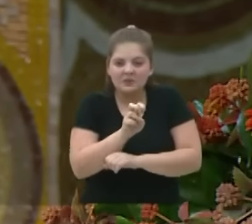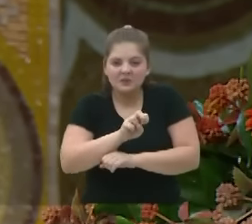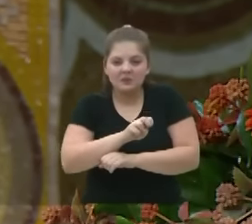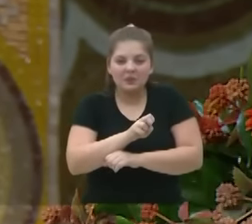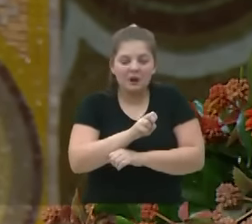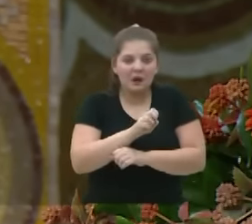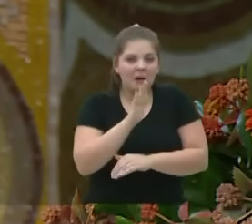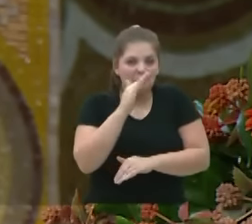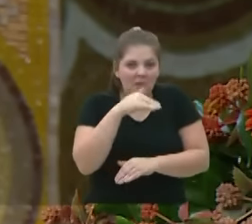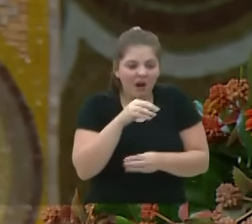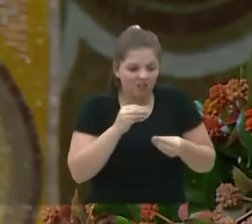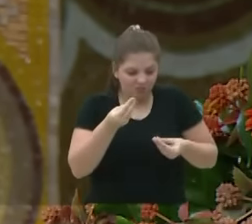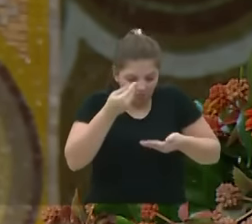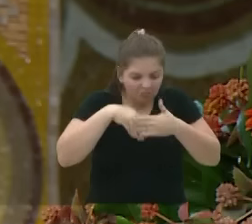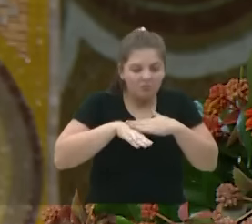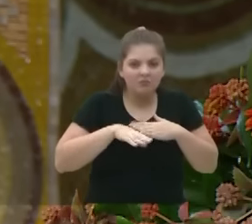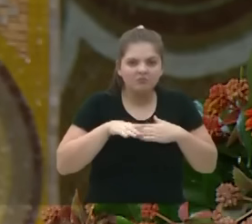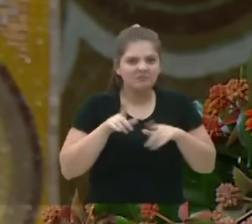lhes fará mal algum.